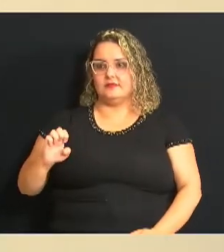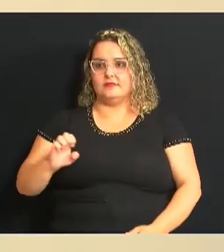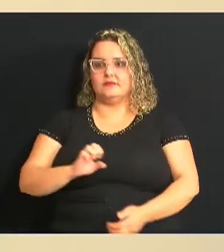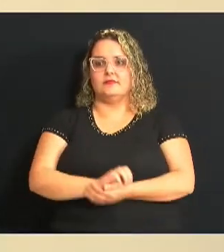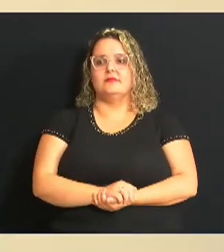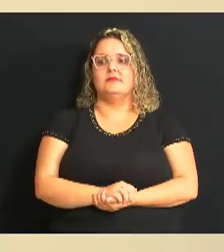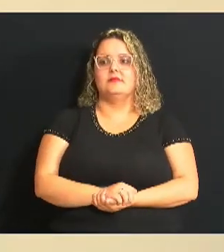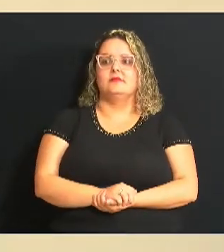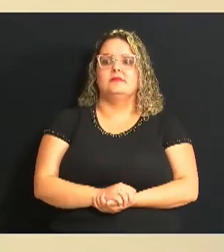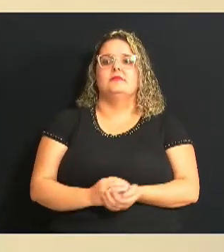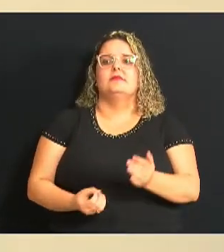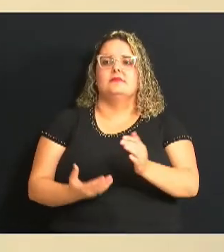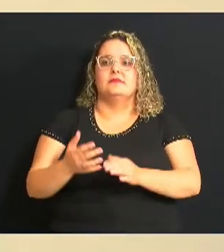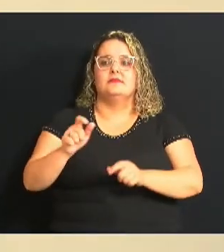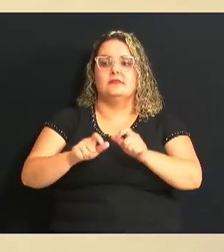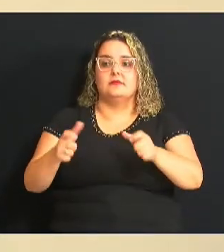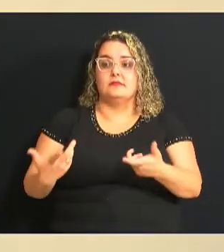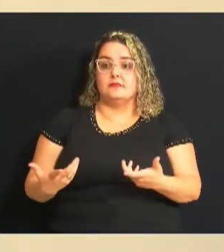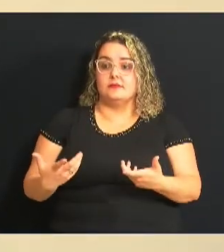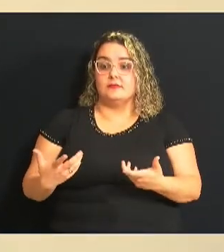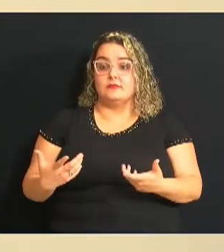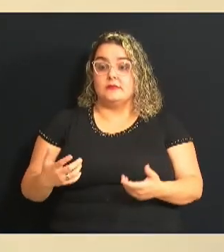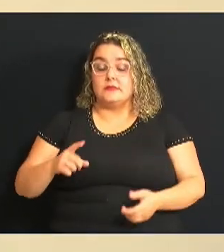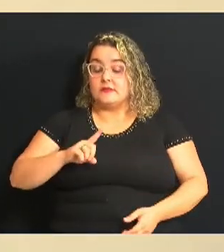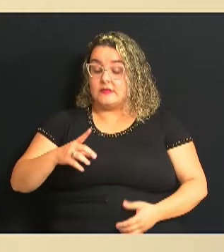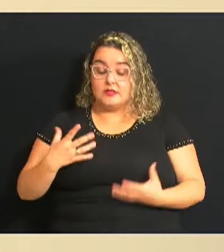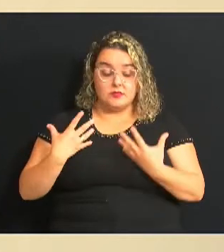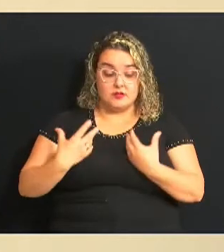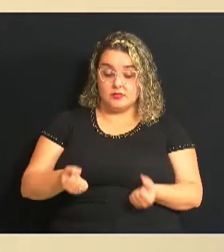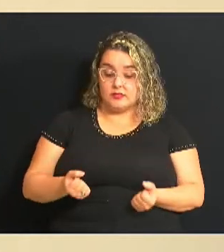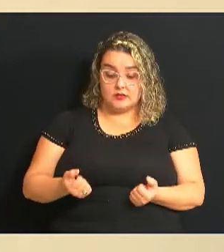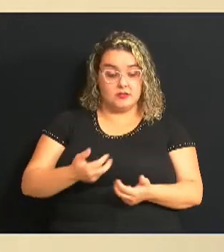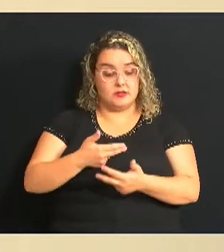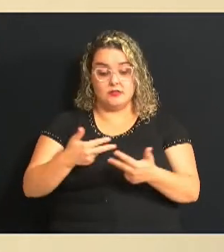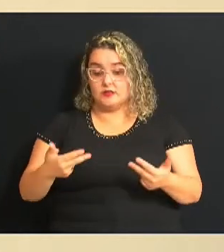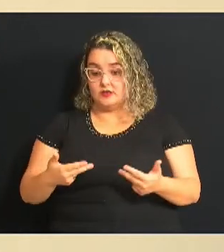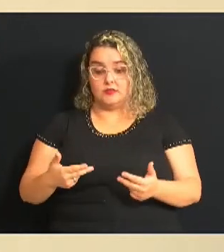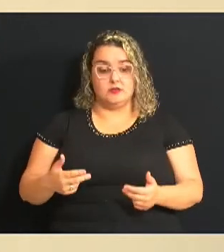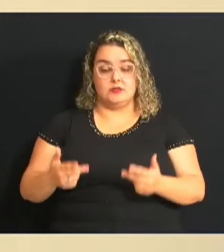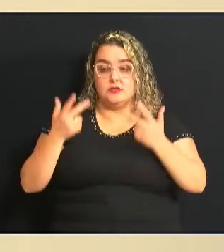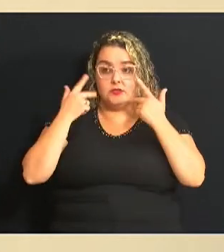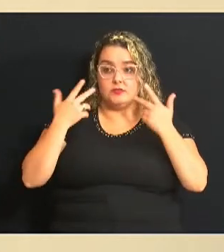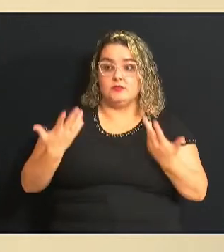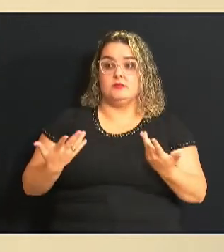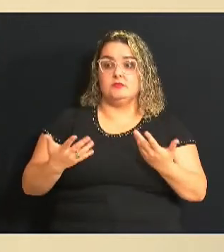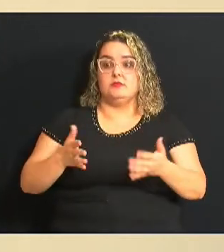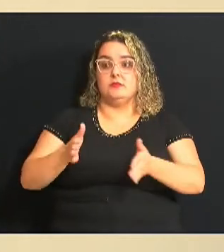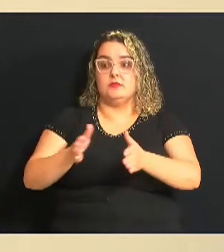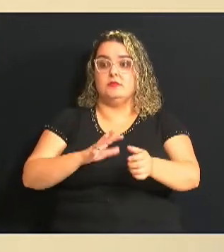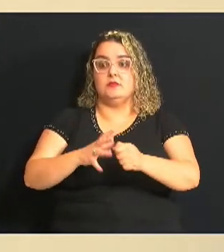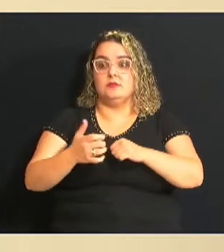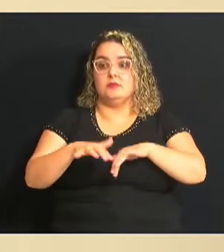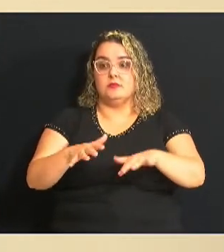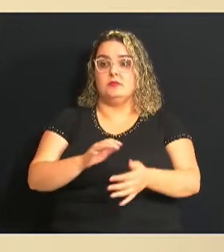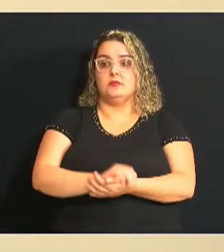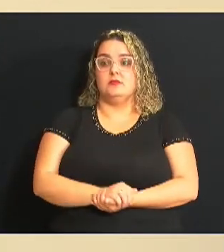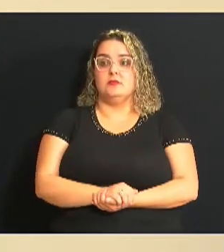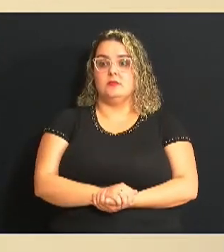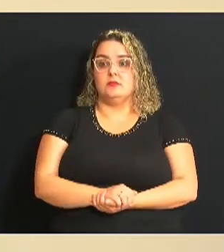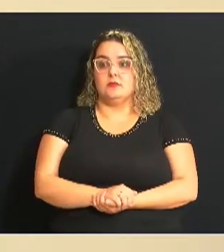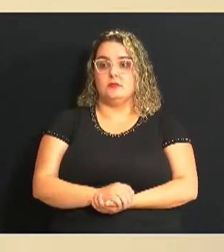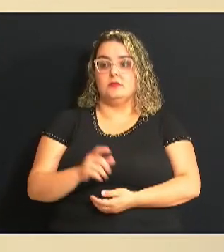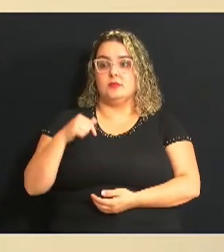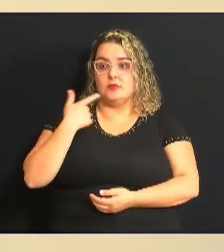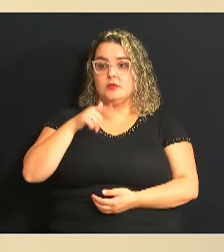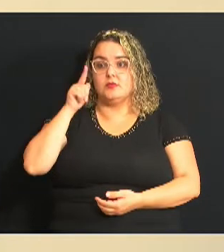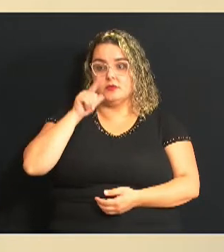por pessoas inquietas. E essa inquietude ficou muito mais latente durante a pandemia. E assim, nós conseguimos